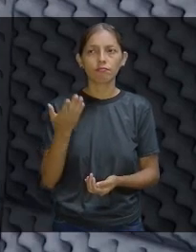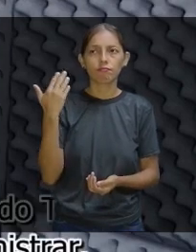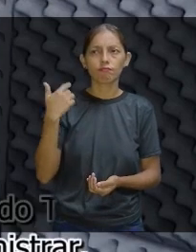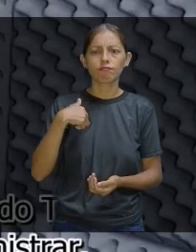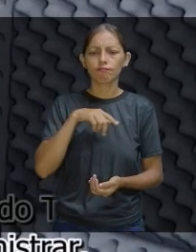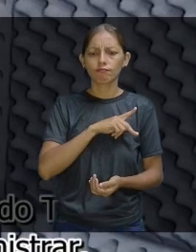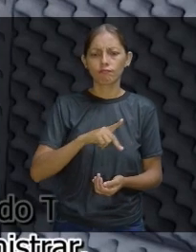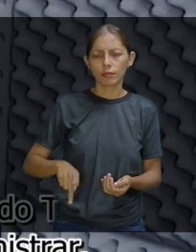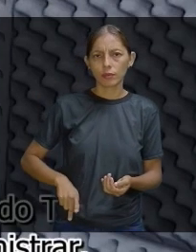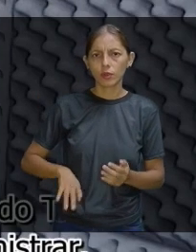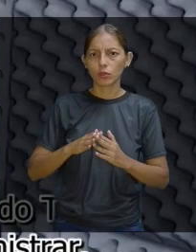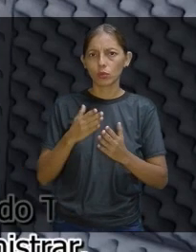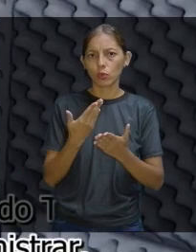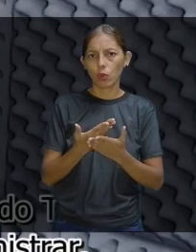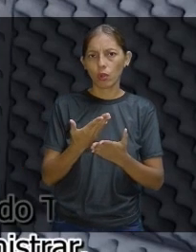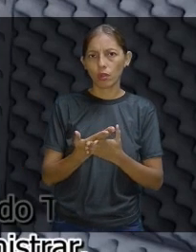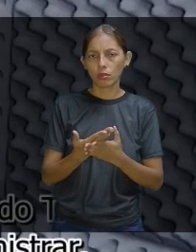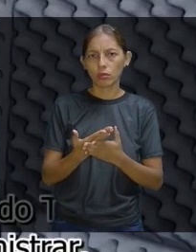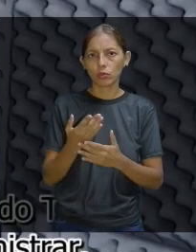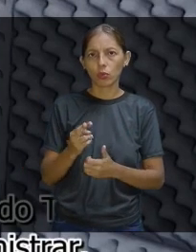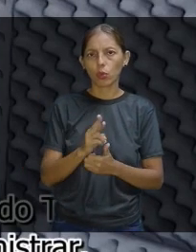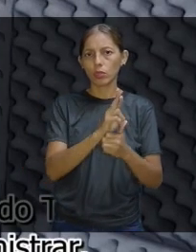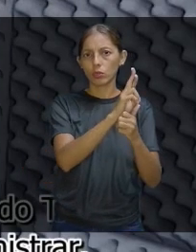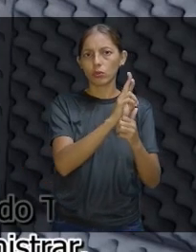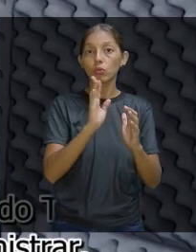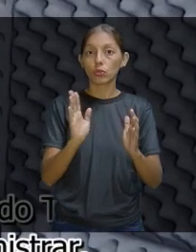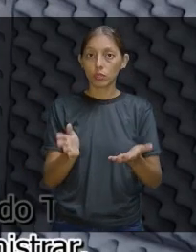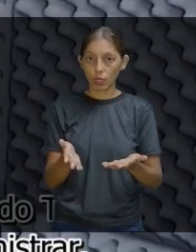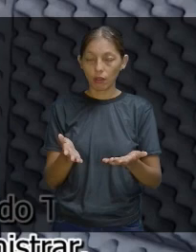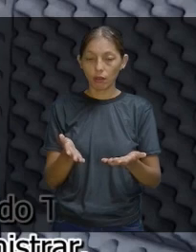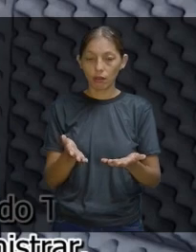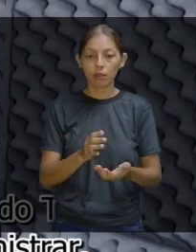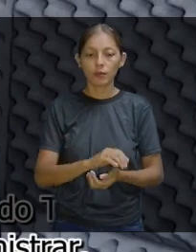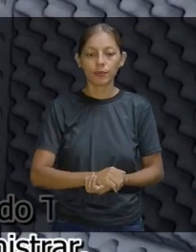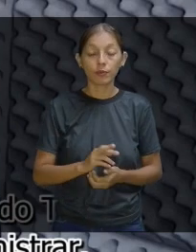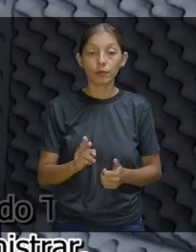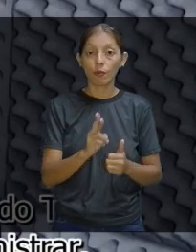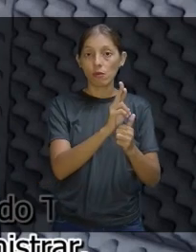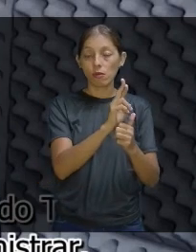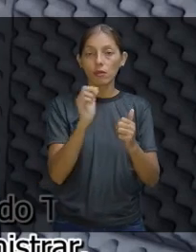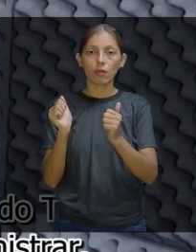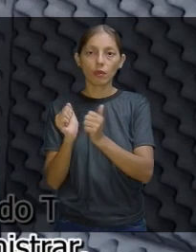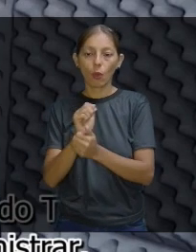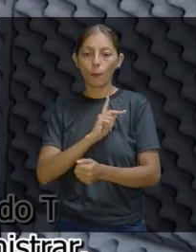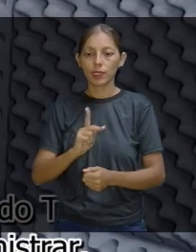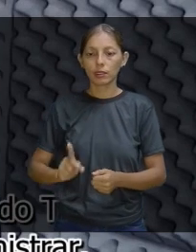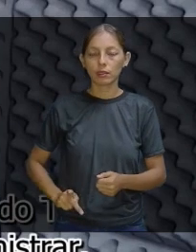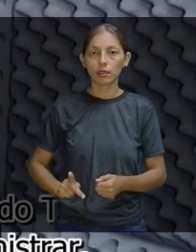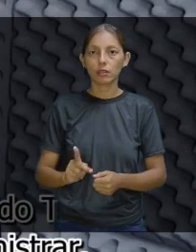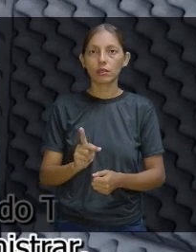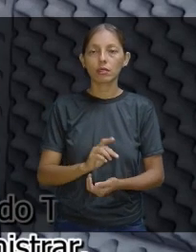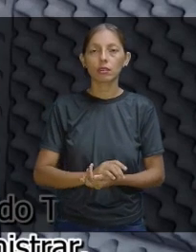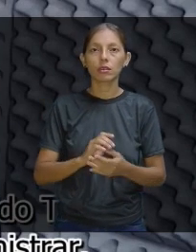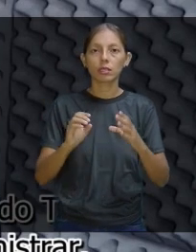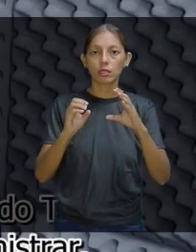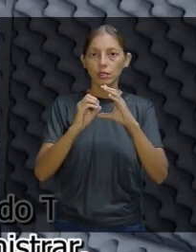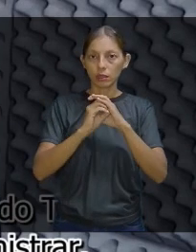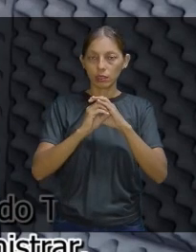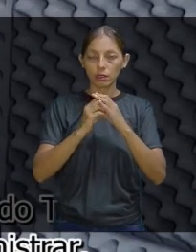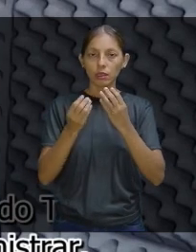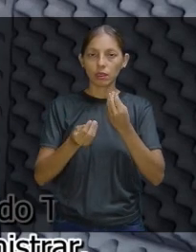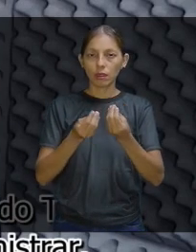Corregedores. Então, o corregedor também, junto com o presidente do TRE, o corregedor tem a função